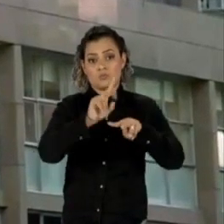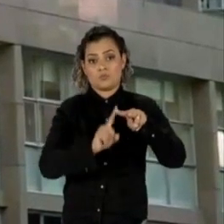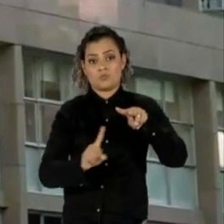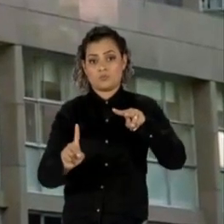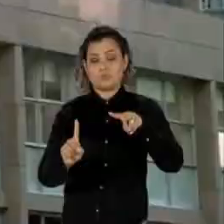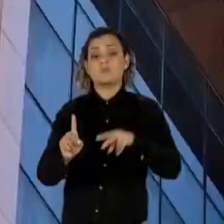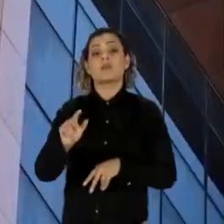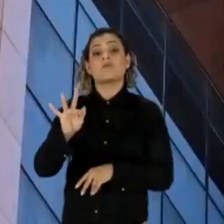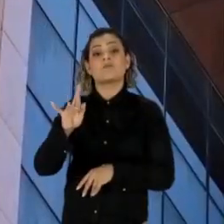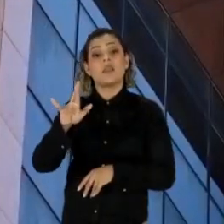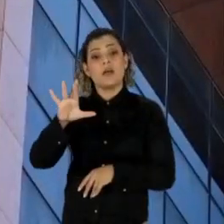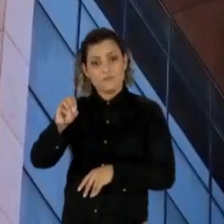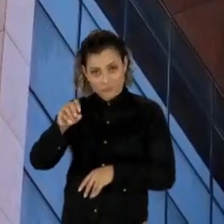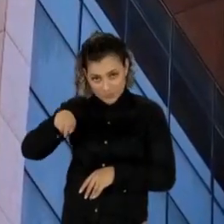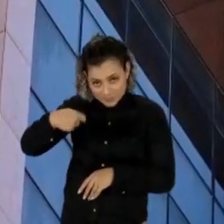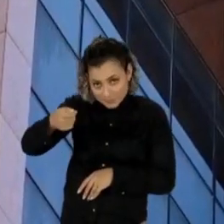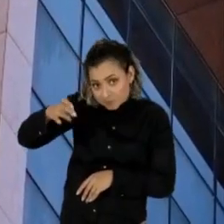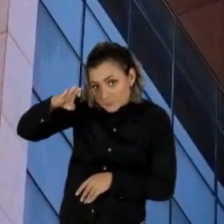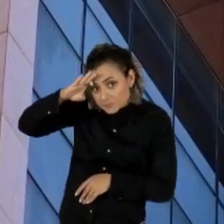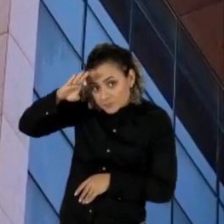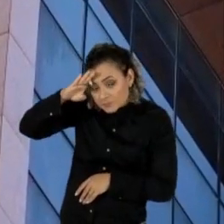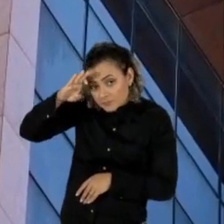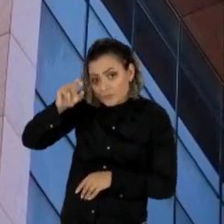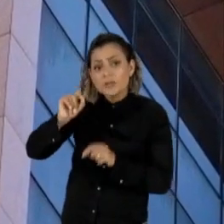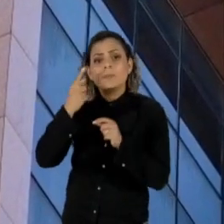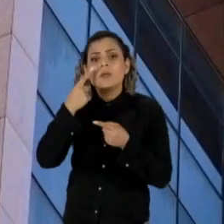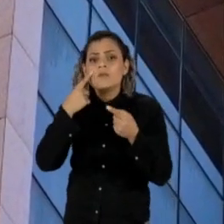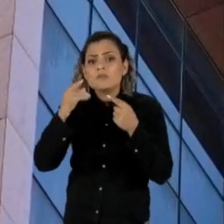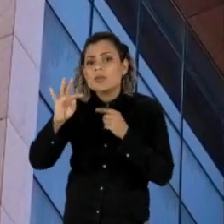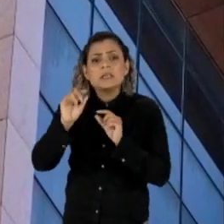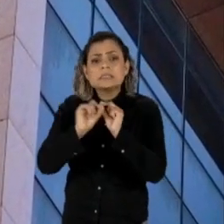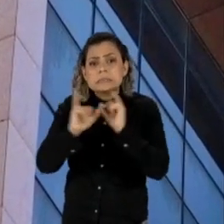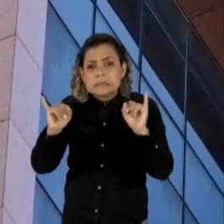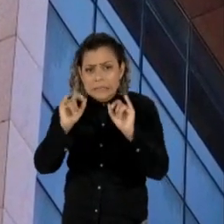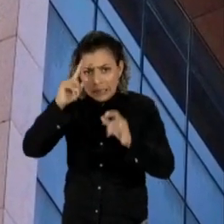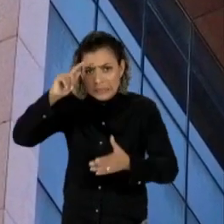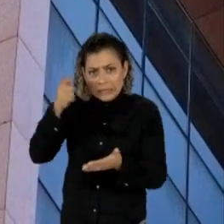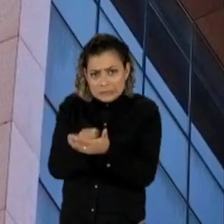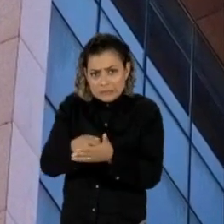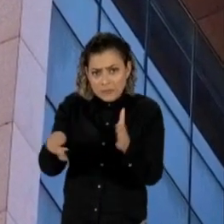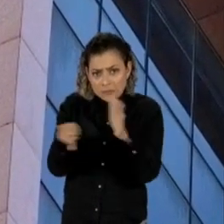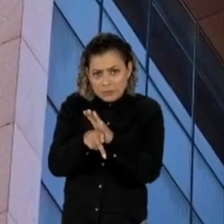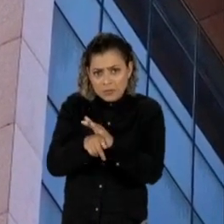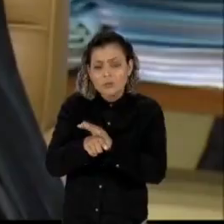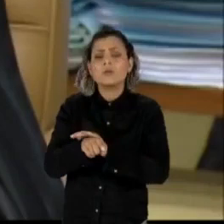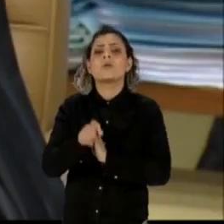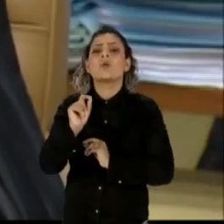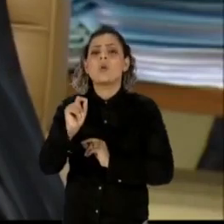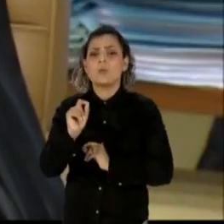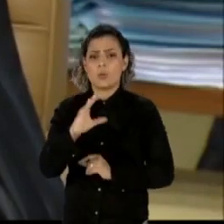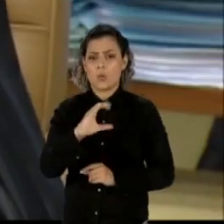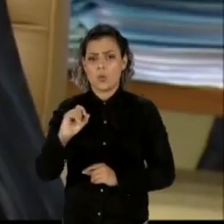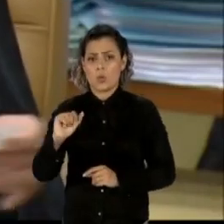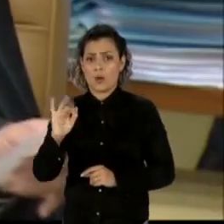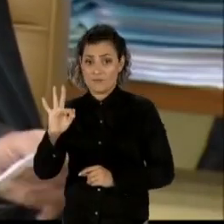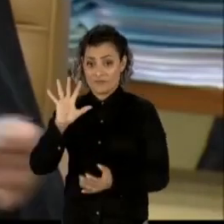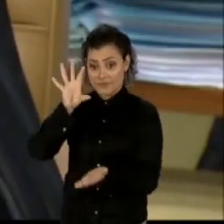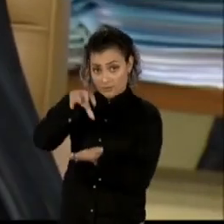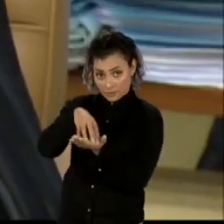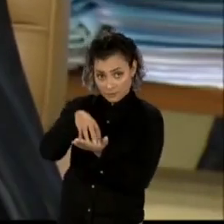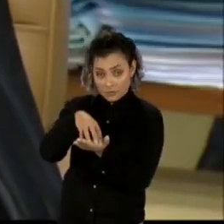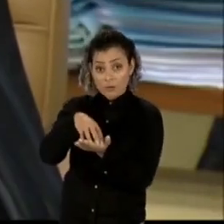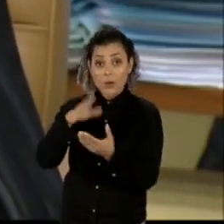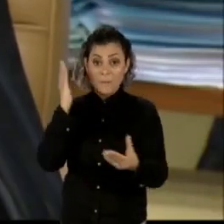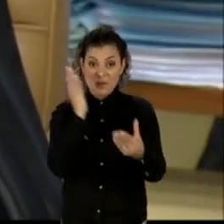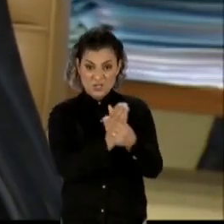bolsonaro segundo o tribunal para ver se os recursos se enquadram na decisão de toffoli sobre coaf além de parar esses processos gilmar